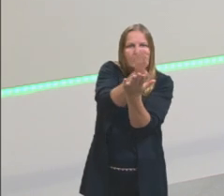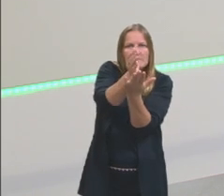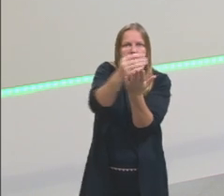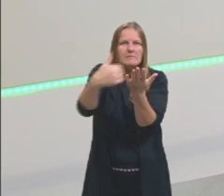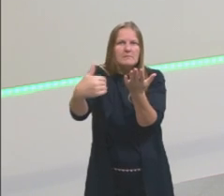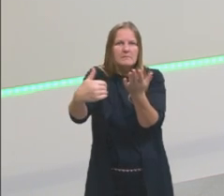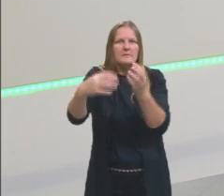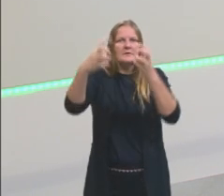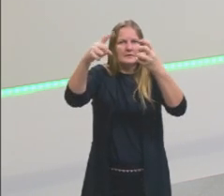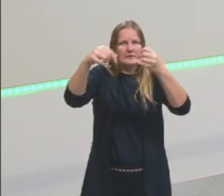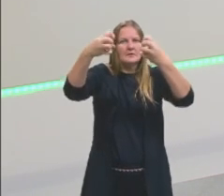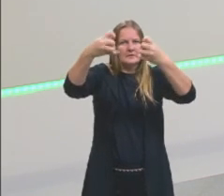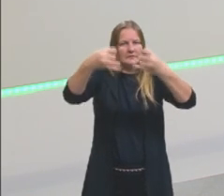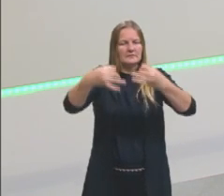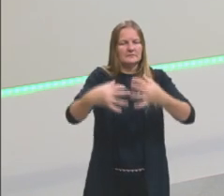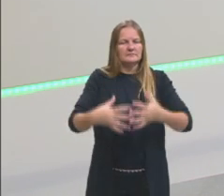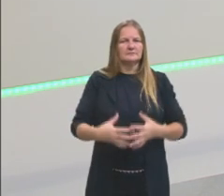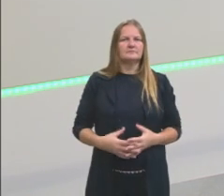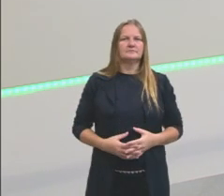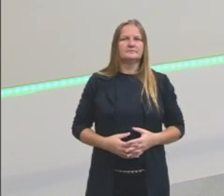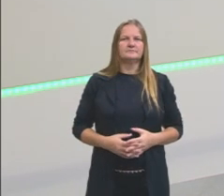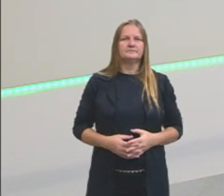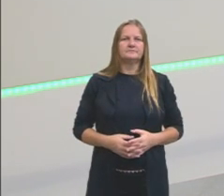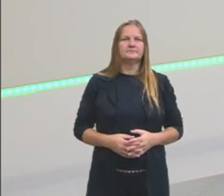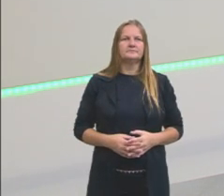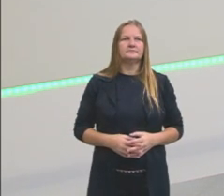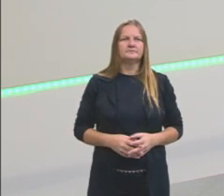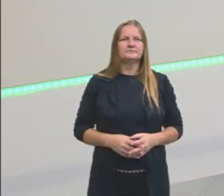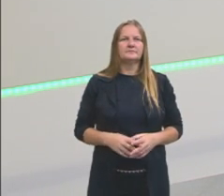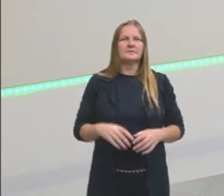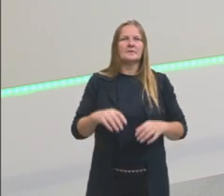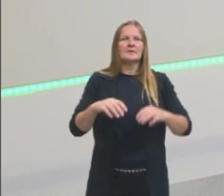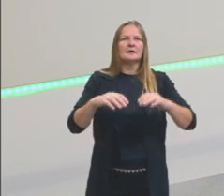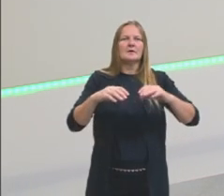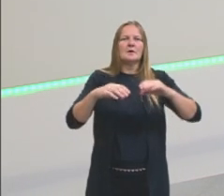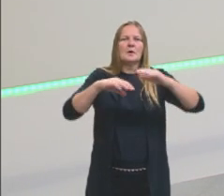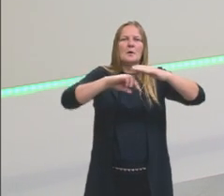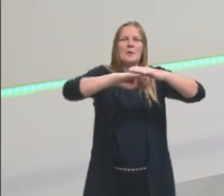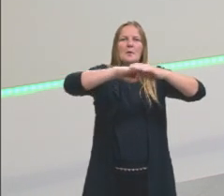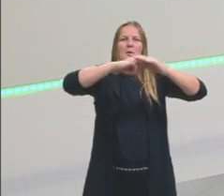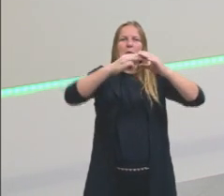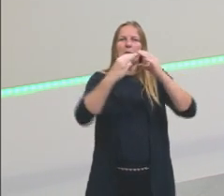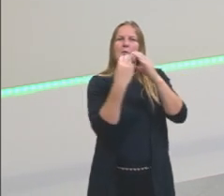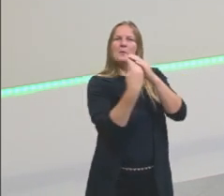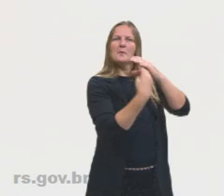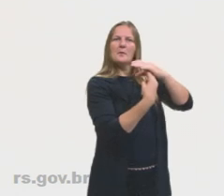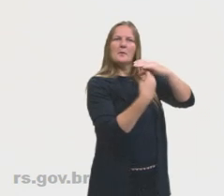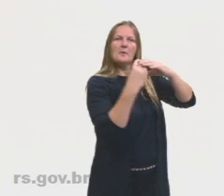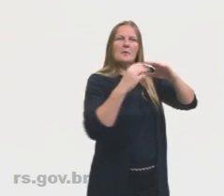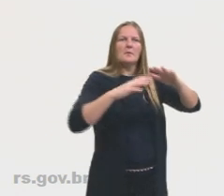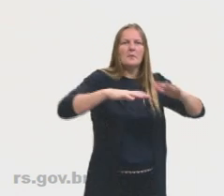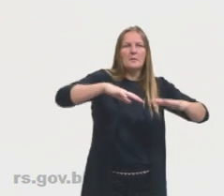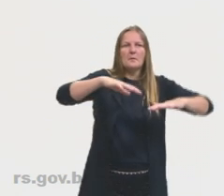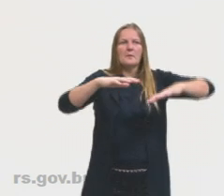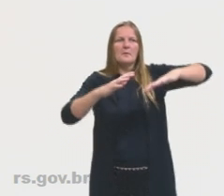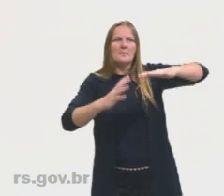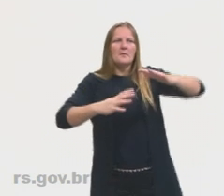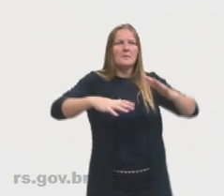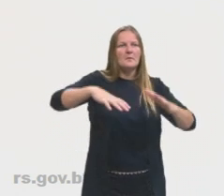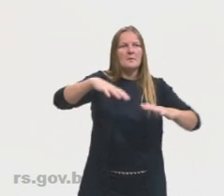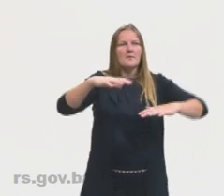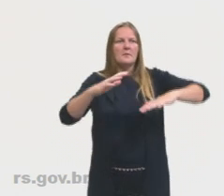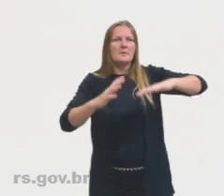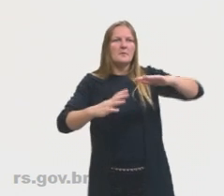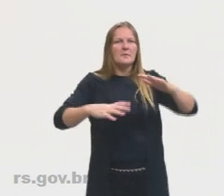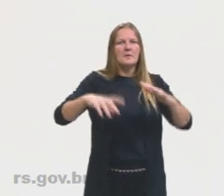nossa aula nós vamos tentar elas ficam sob esse manto é o nome disso a gente chama de deriva continental aula fica ali se balançando